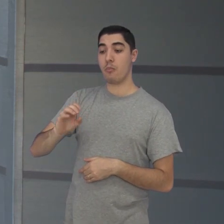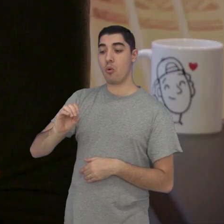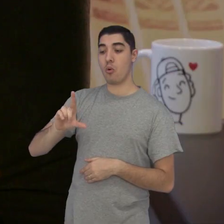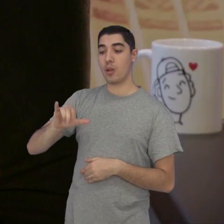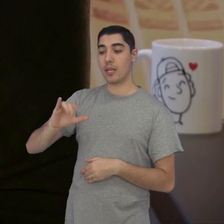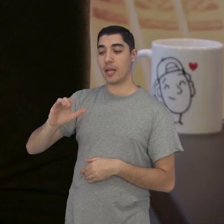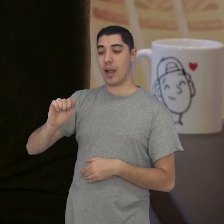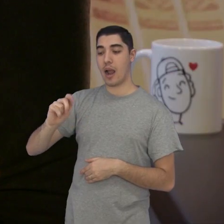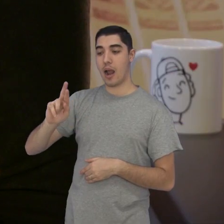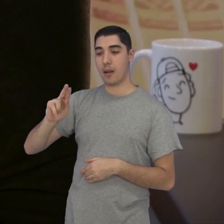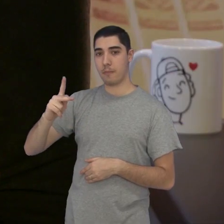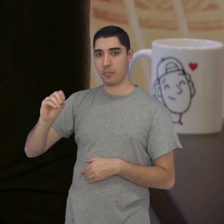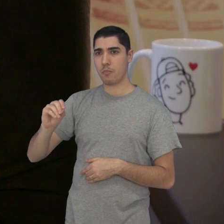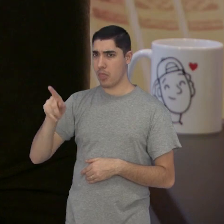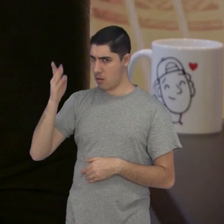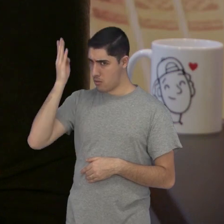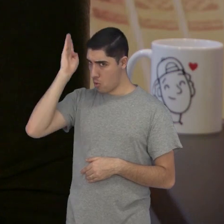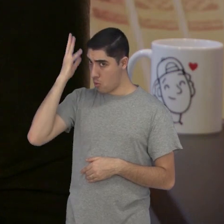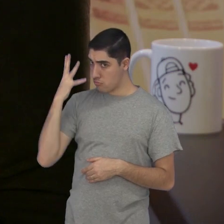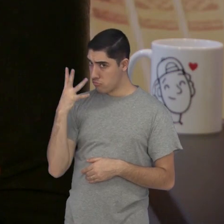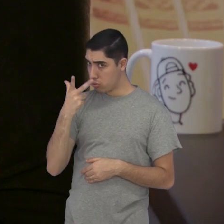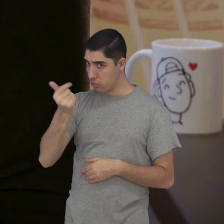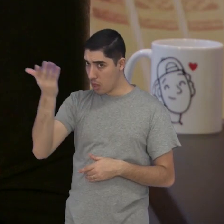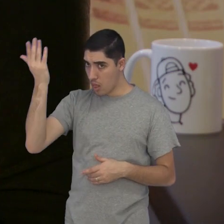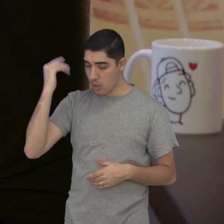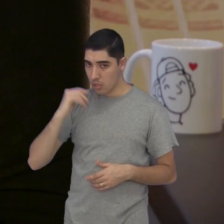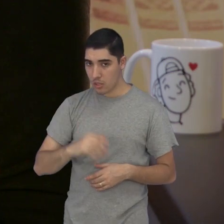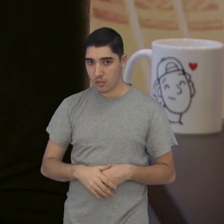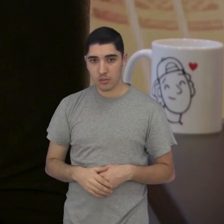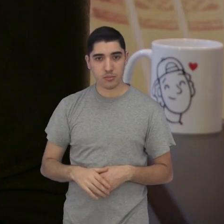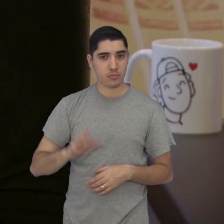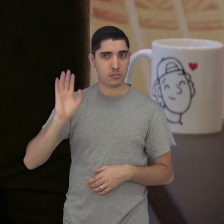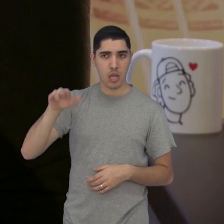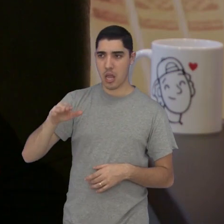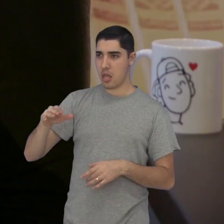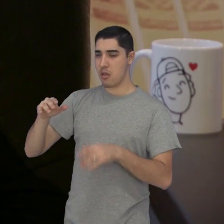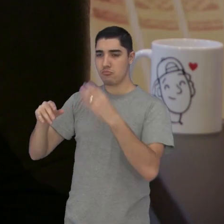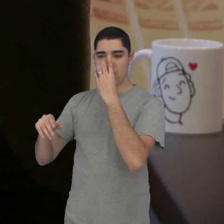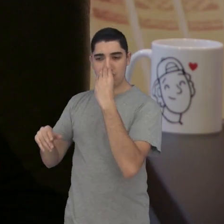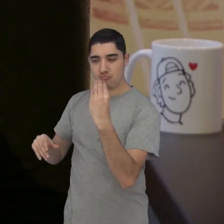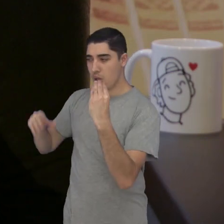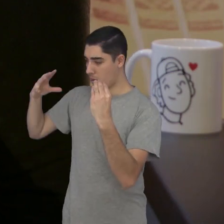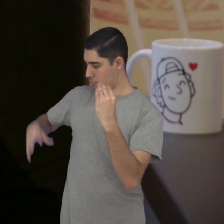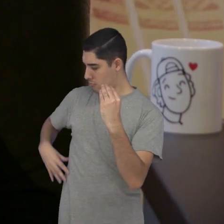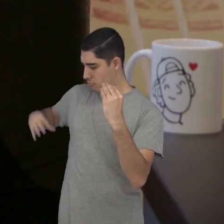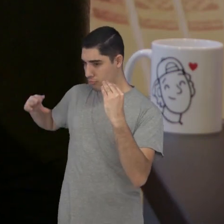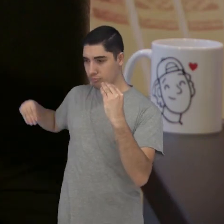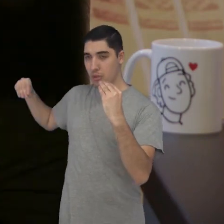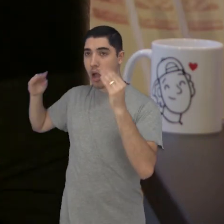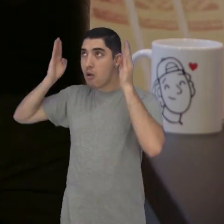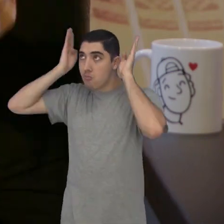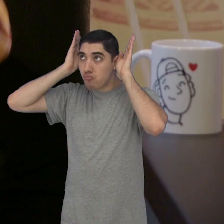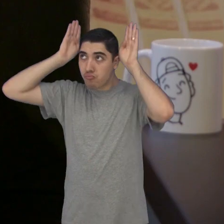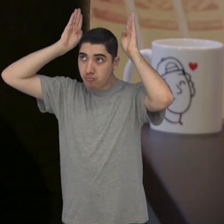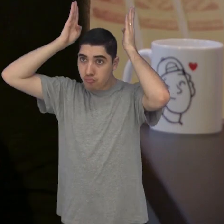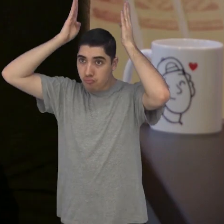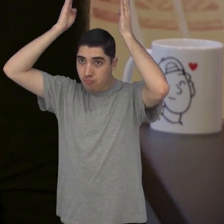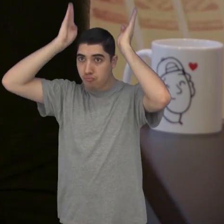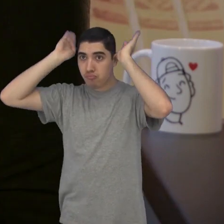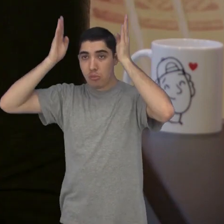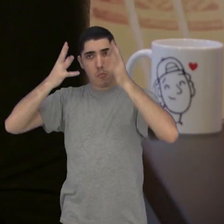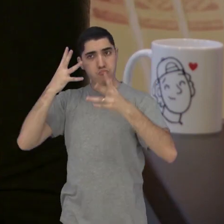Policarpo. Burro Policarpo? Burro bonito, rapaz. Melhor que um cavalo? É, focinho para frente, rabo para trás, as orelhas em cima da